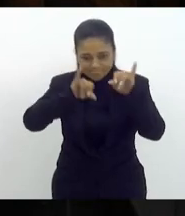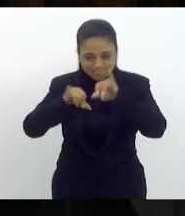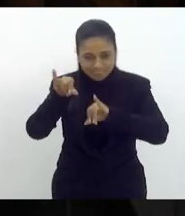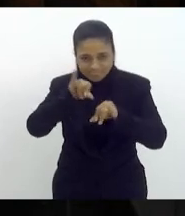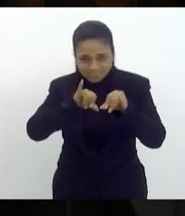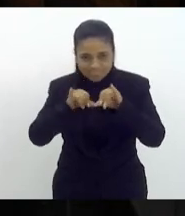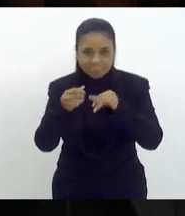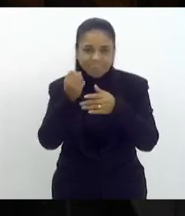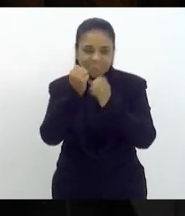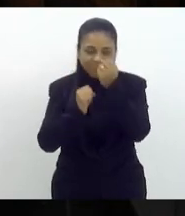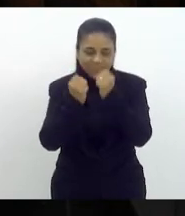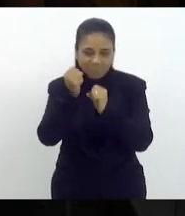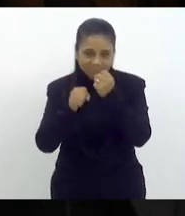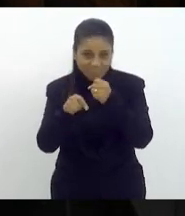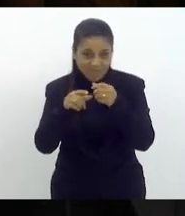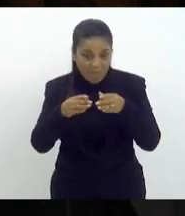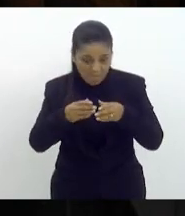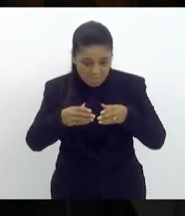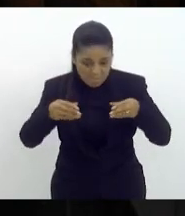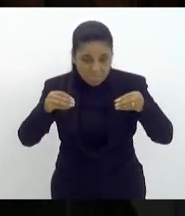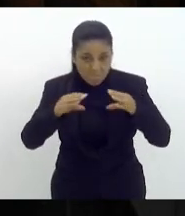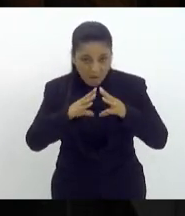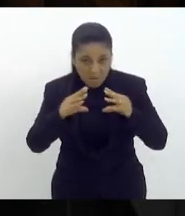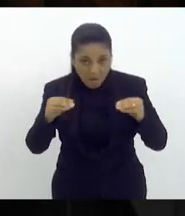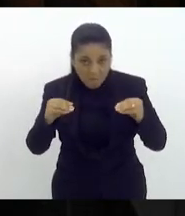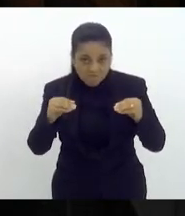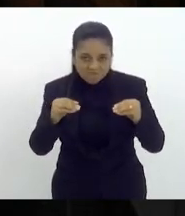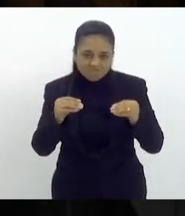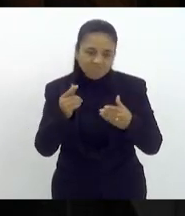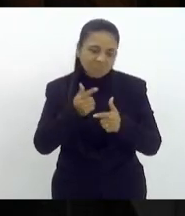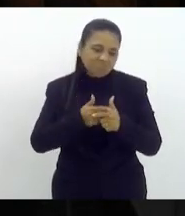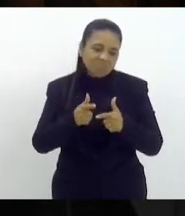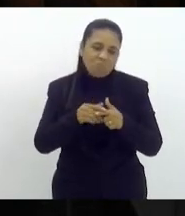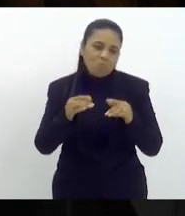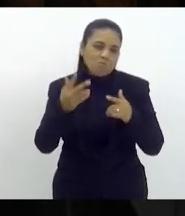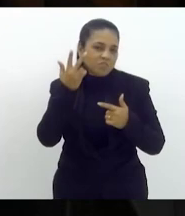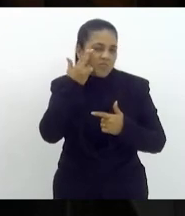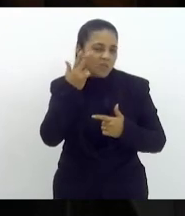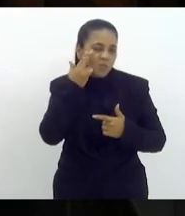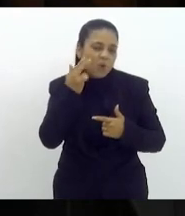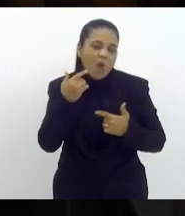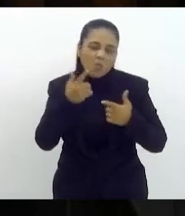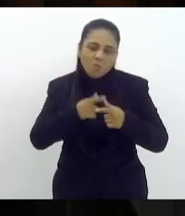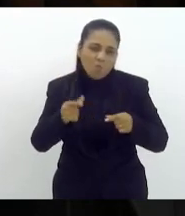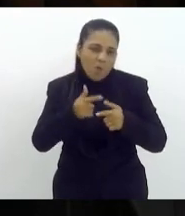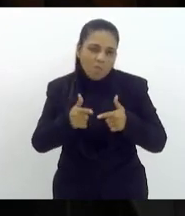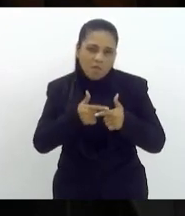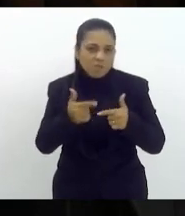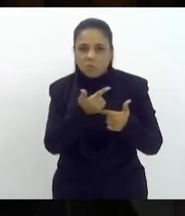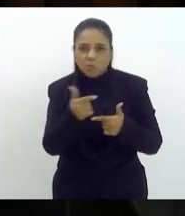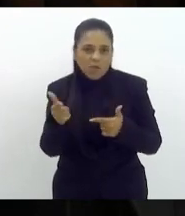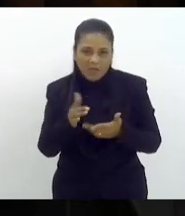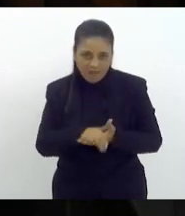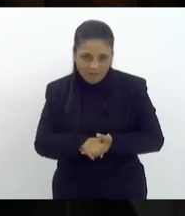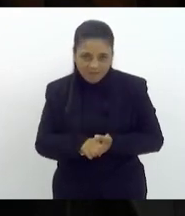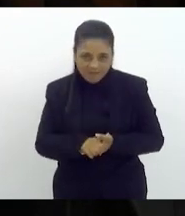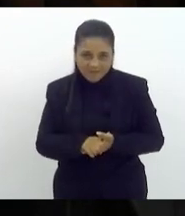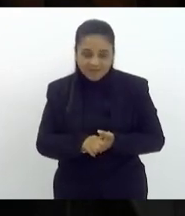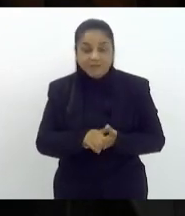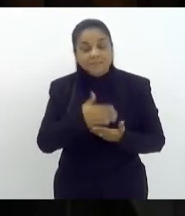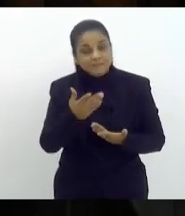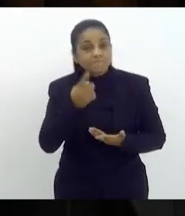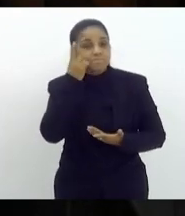fosse uma mão não teriam esses problemas pois não Deputado Dr Sérgio